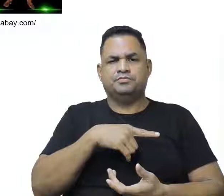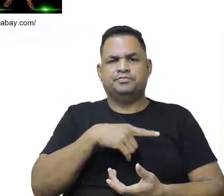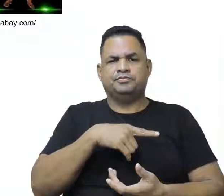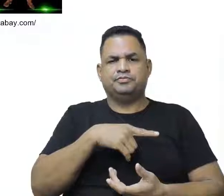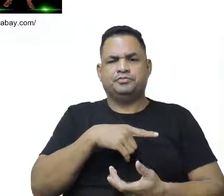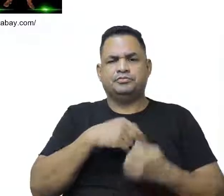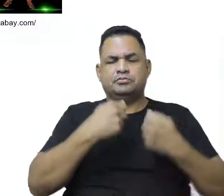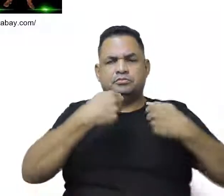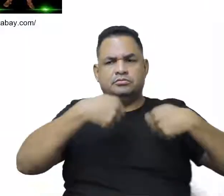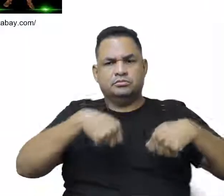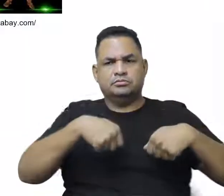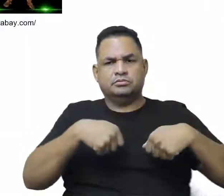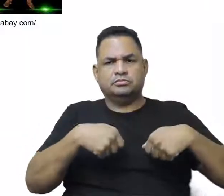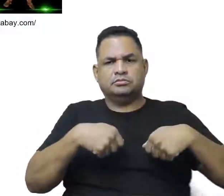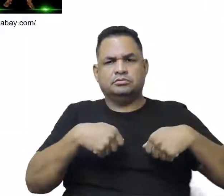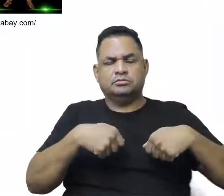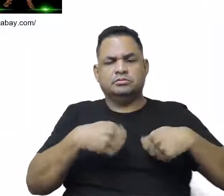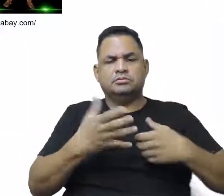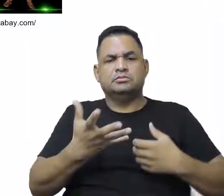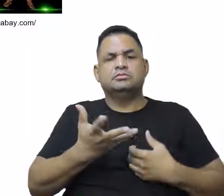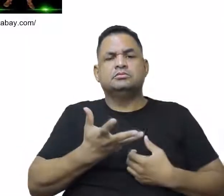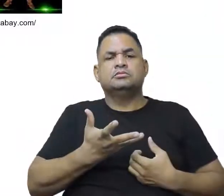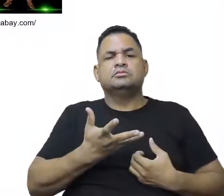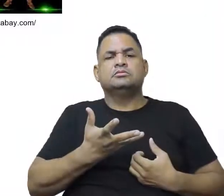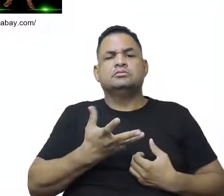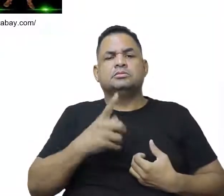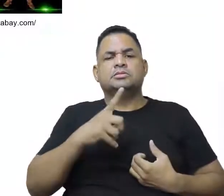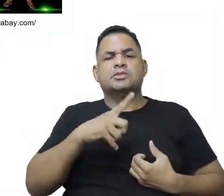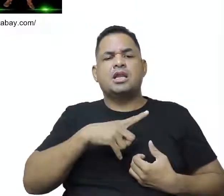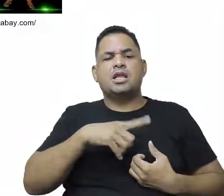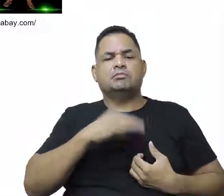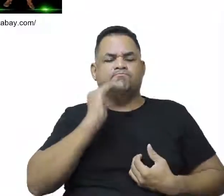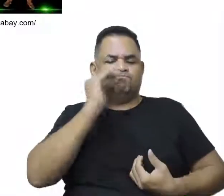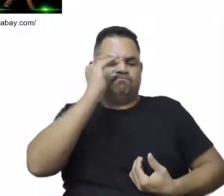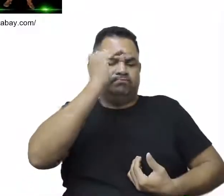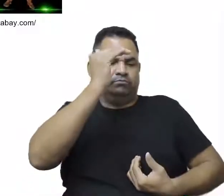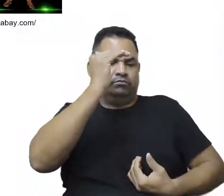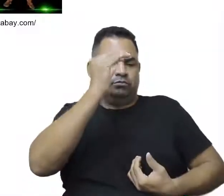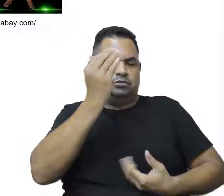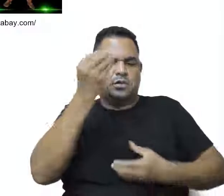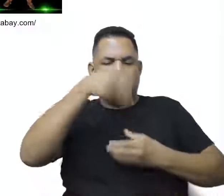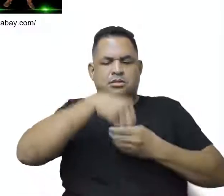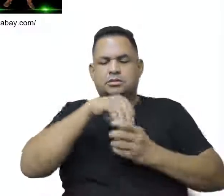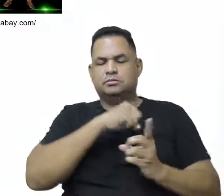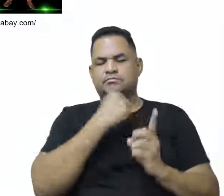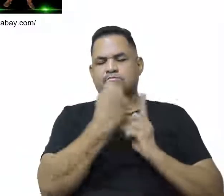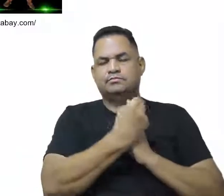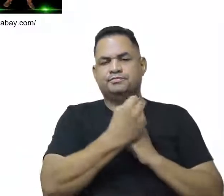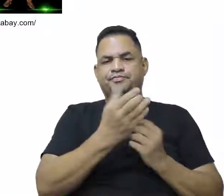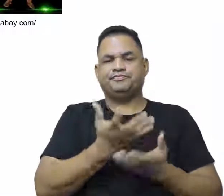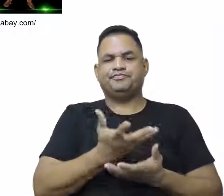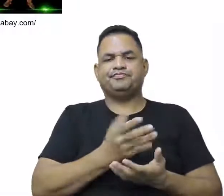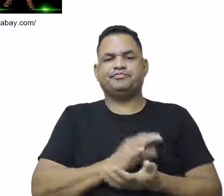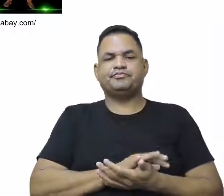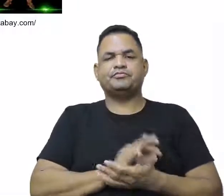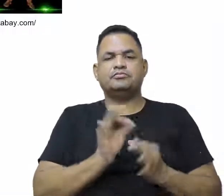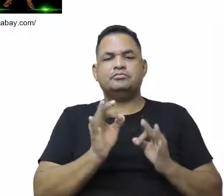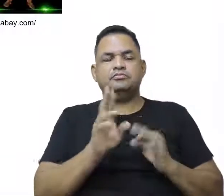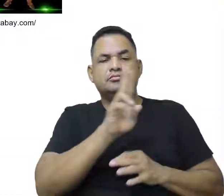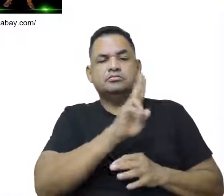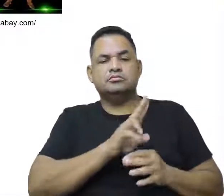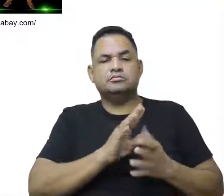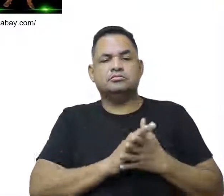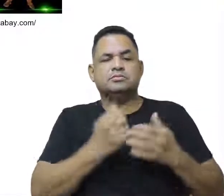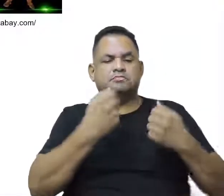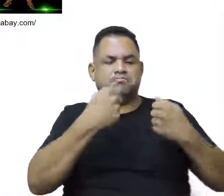um poder, que quer ter essa hegemonia na sociedade e que acaba se utilizando do